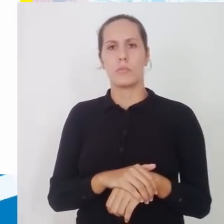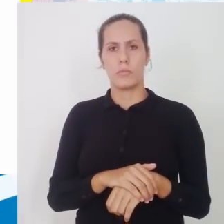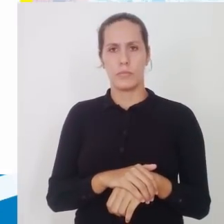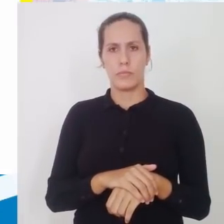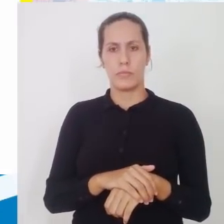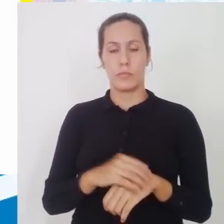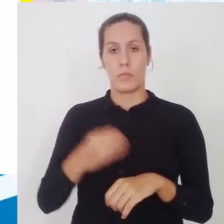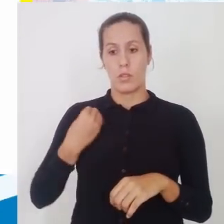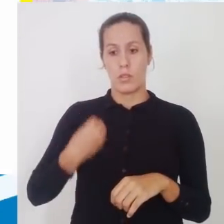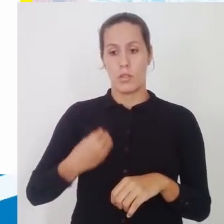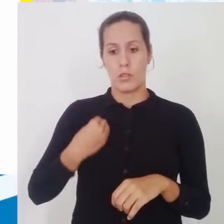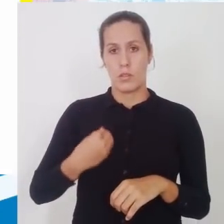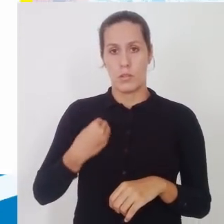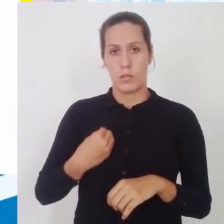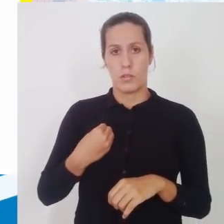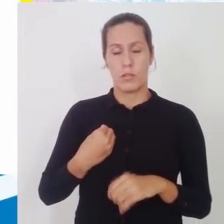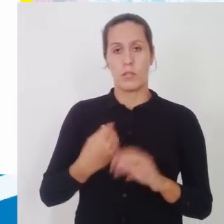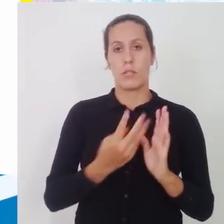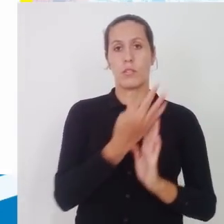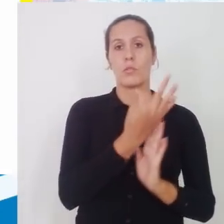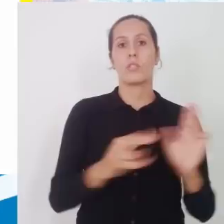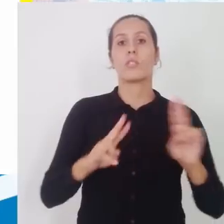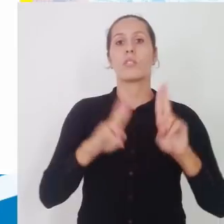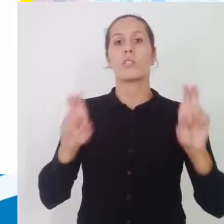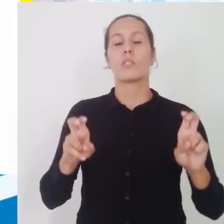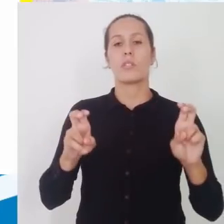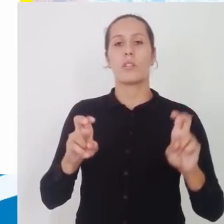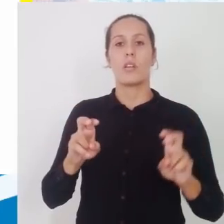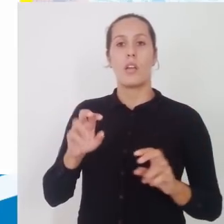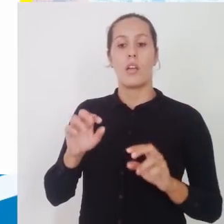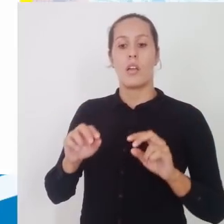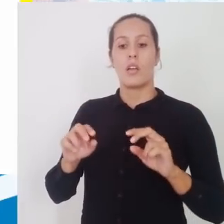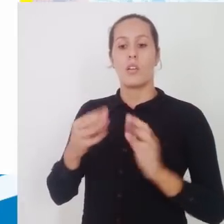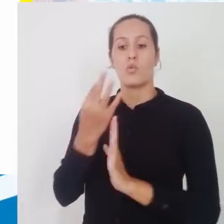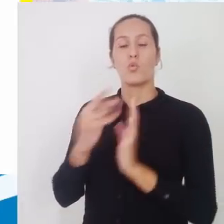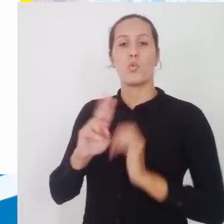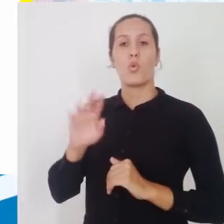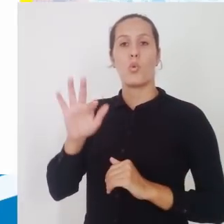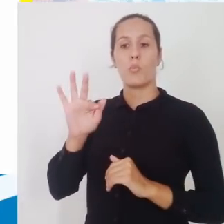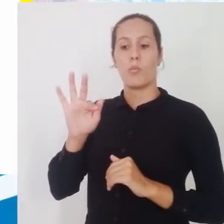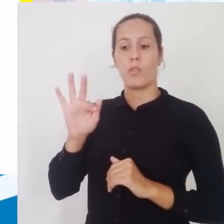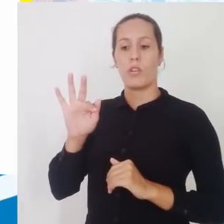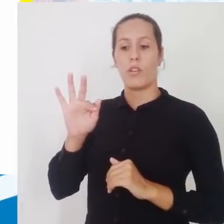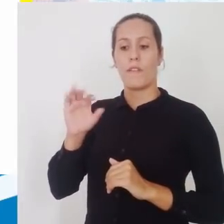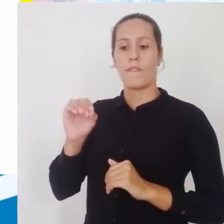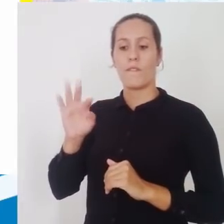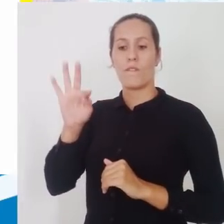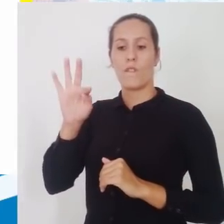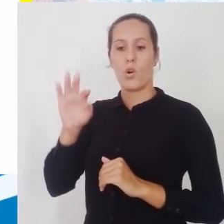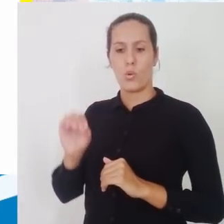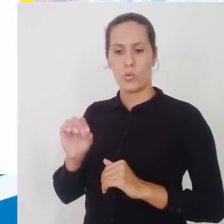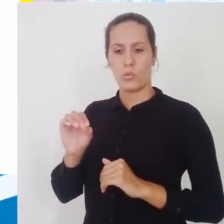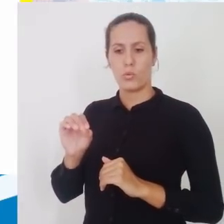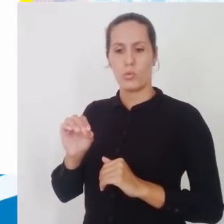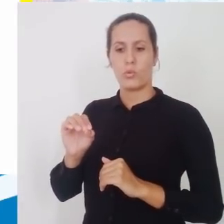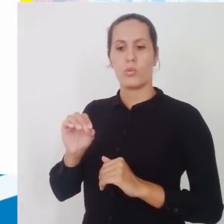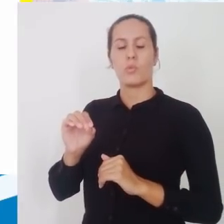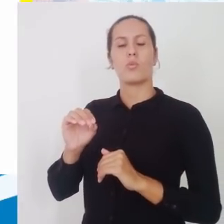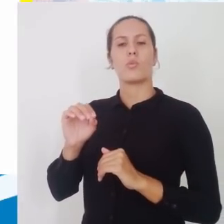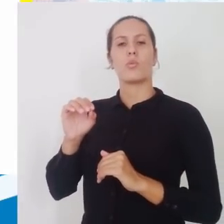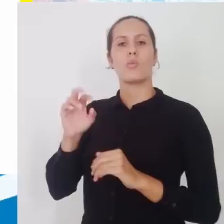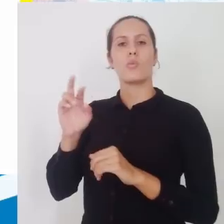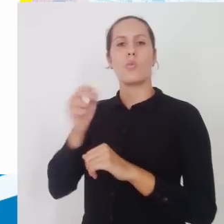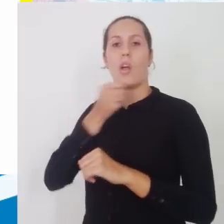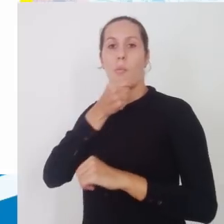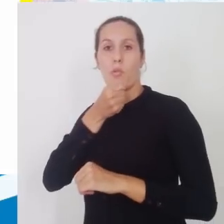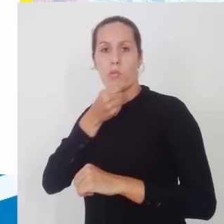grafite na escola, algumas imagens, e eu ampliei ali onde aparece a legenda para a gente poder ler juntos. Diz o seguinte: ele